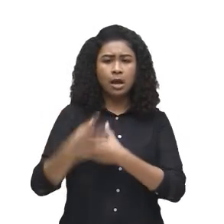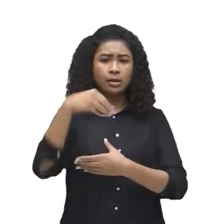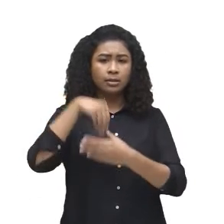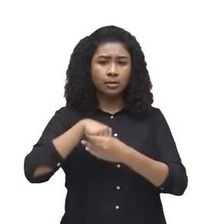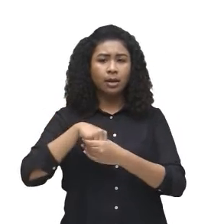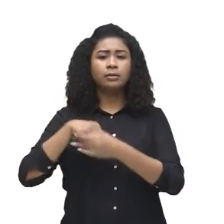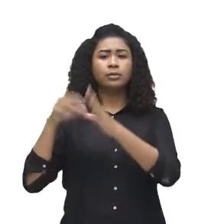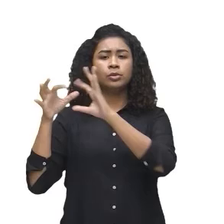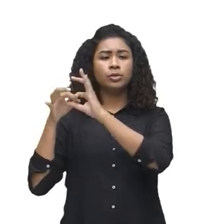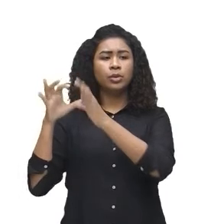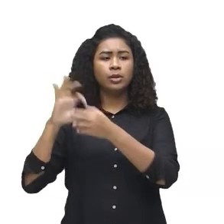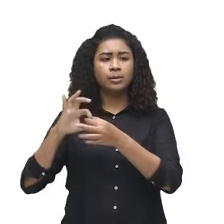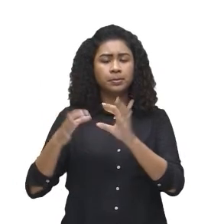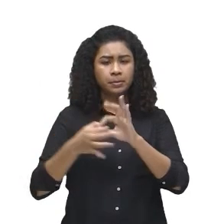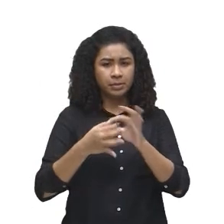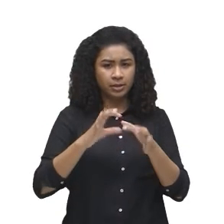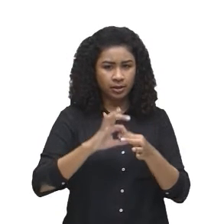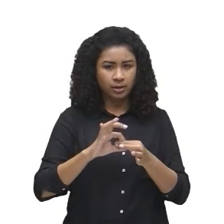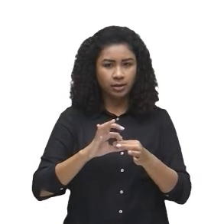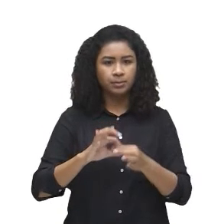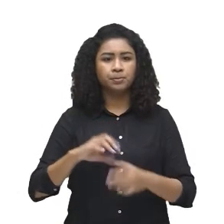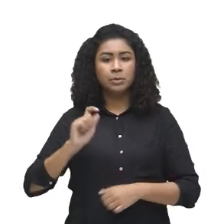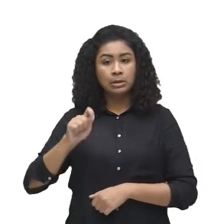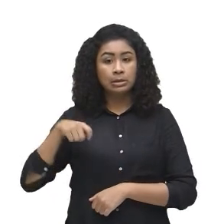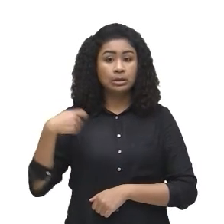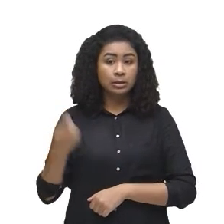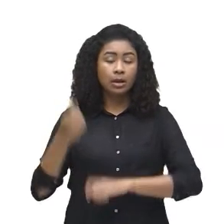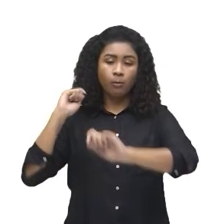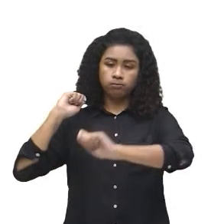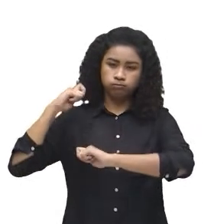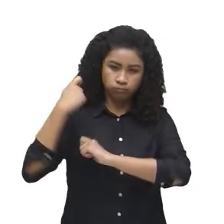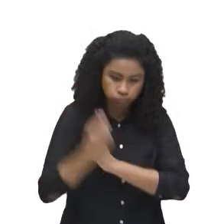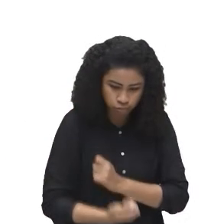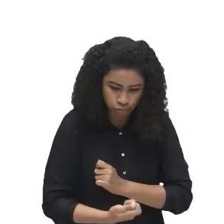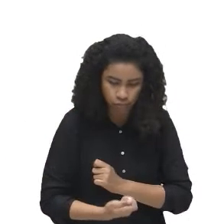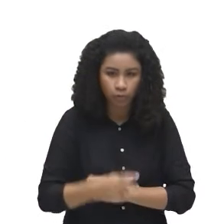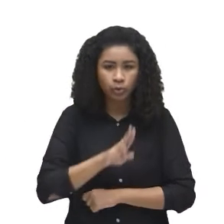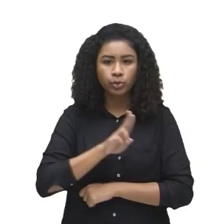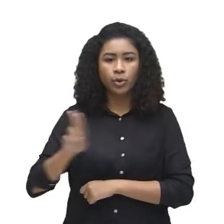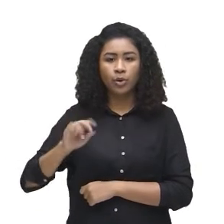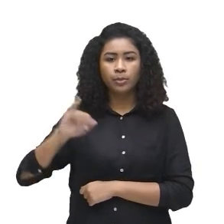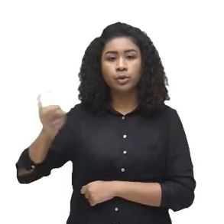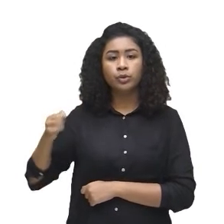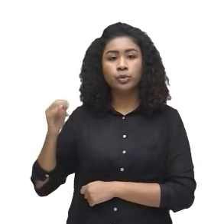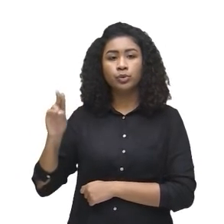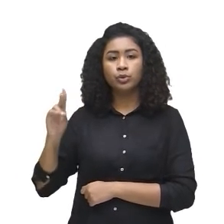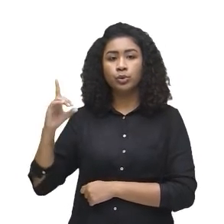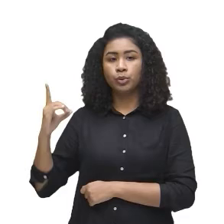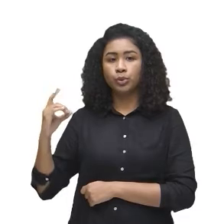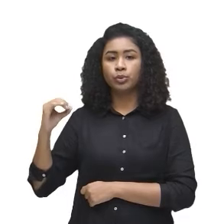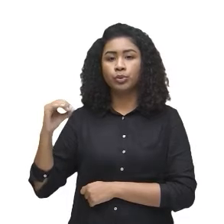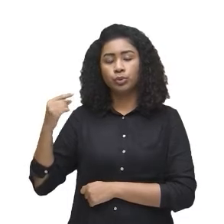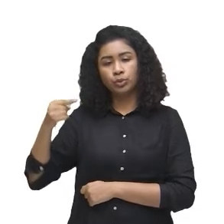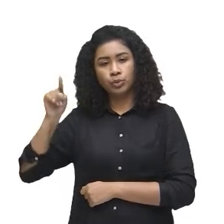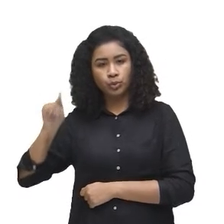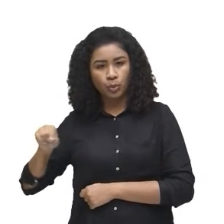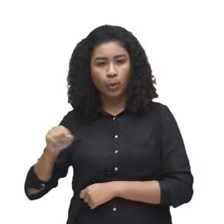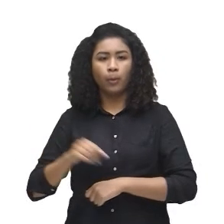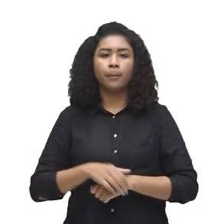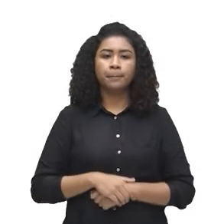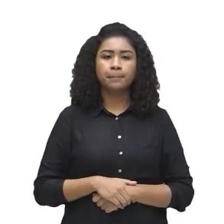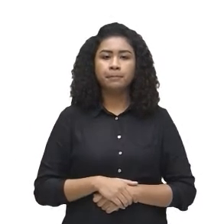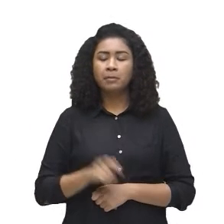judô. Então o judô tem a tradução dessas palavras japonesas que significa caminho suave, né?